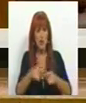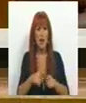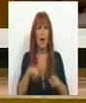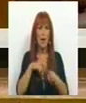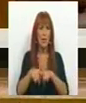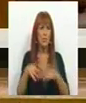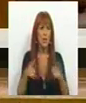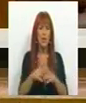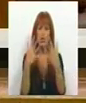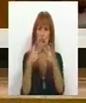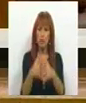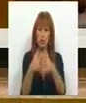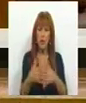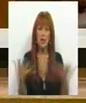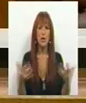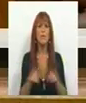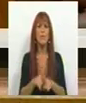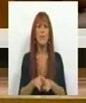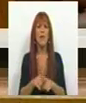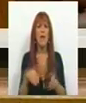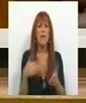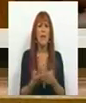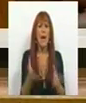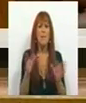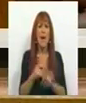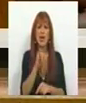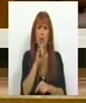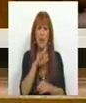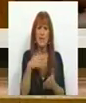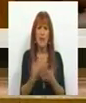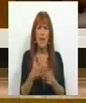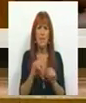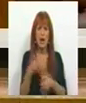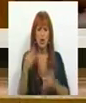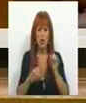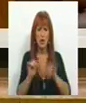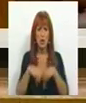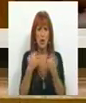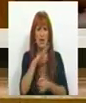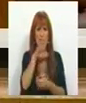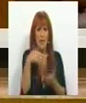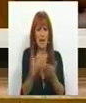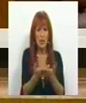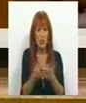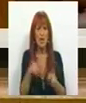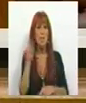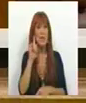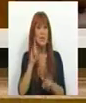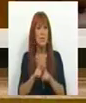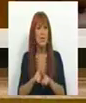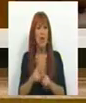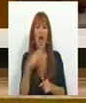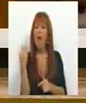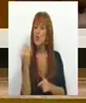Uma política estruturante que proporciona mais oportunidades e mais justiça social às famílias e, sobretudo,